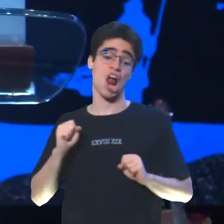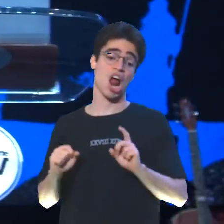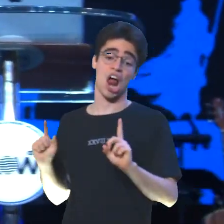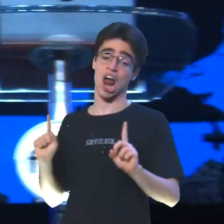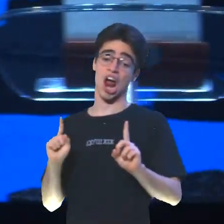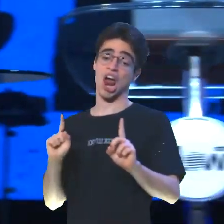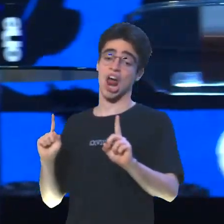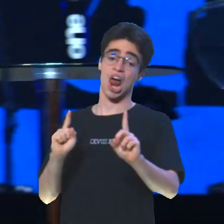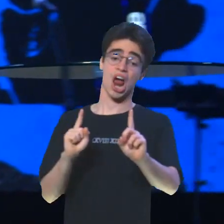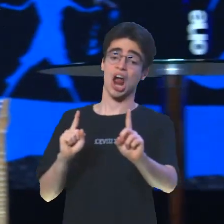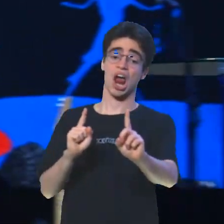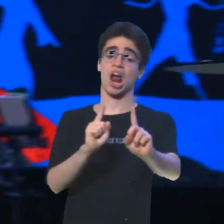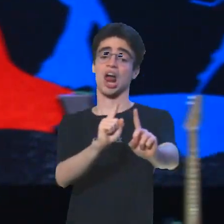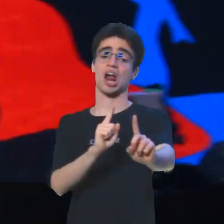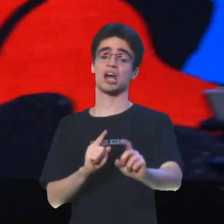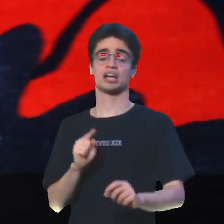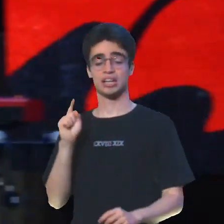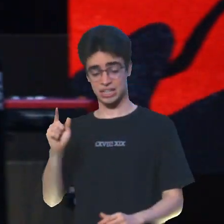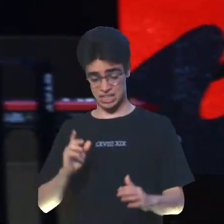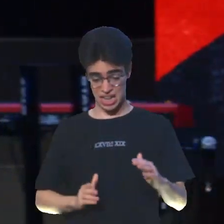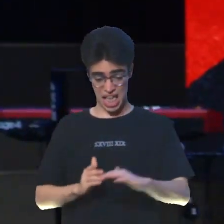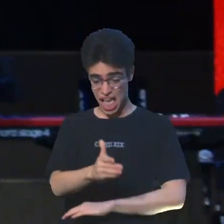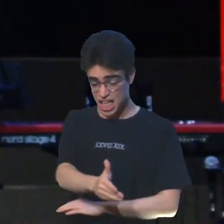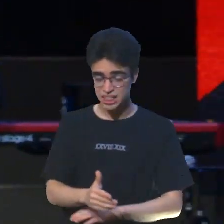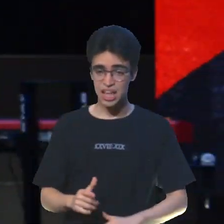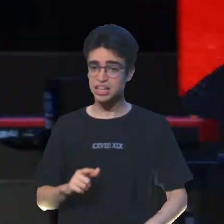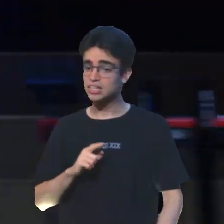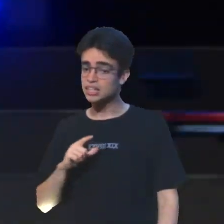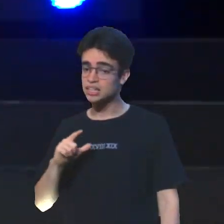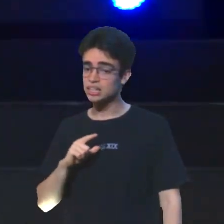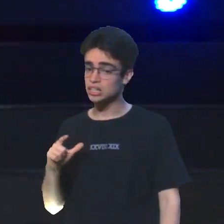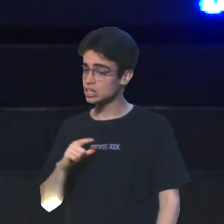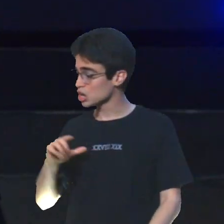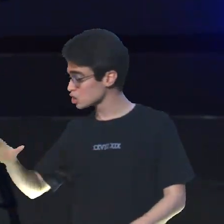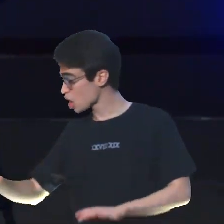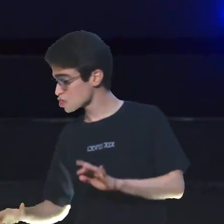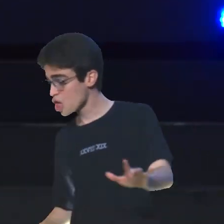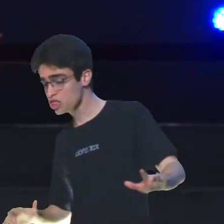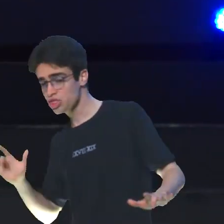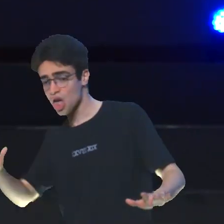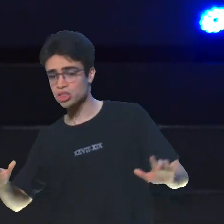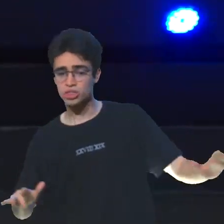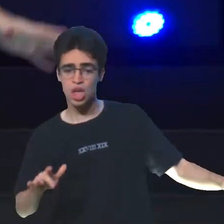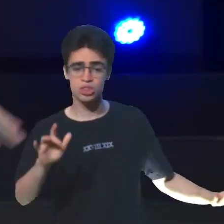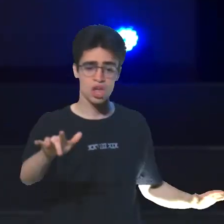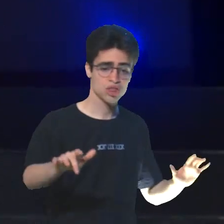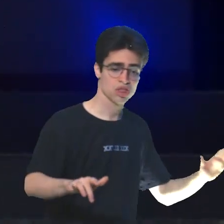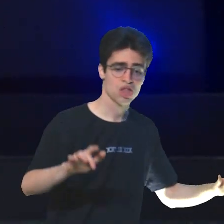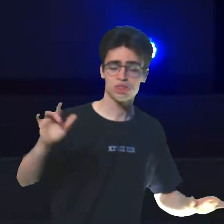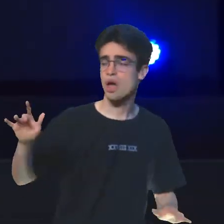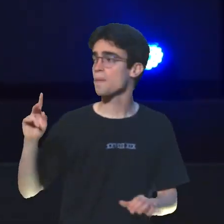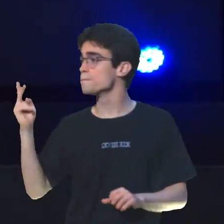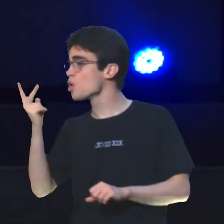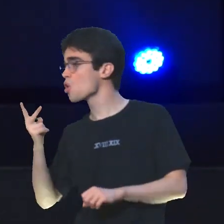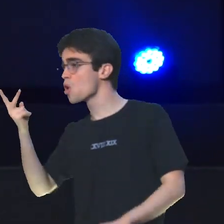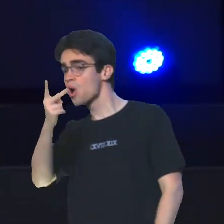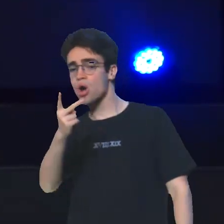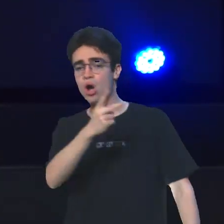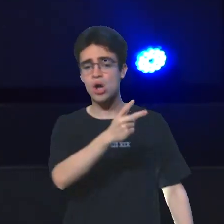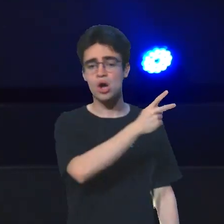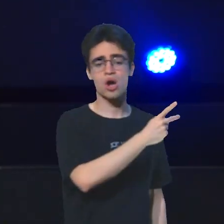quando ele chega na tumba de Jesus, ele entra na tumba de Jesus e começa a tocar, começa a procurar Jesus.